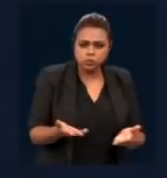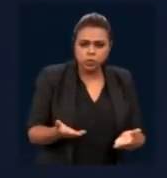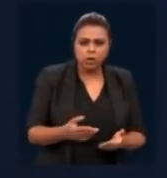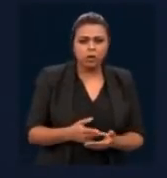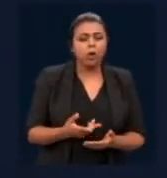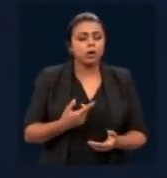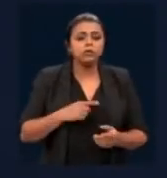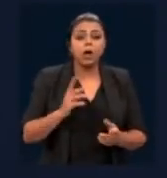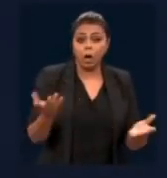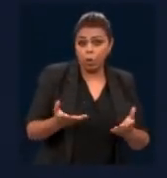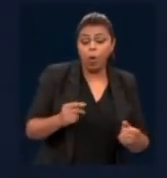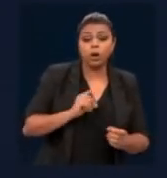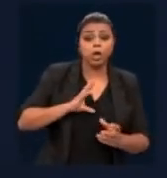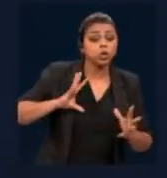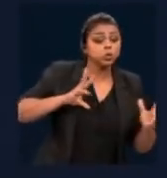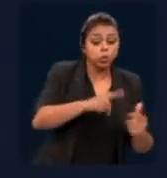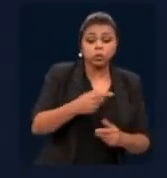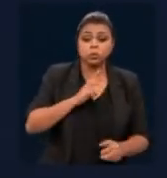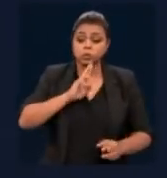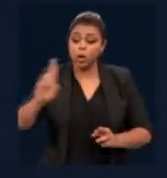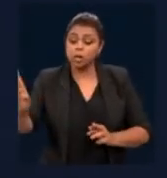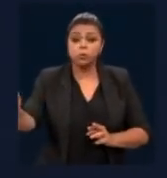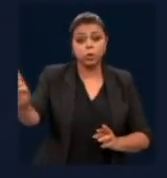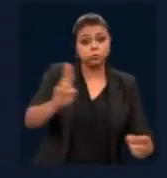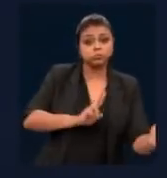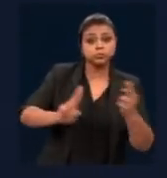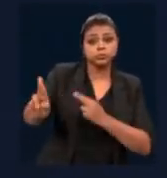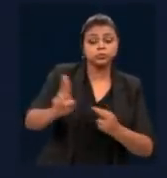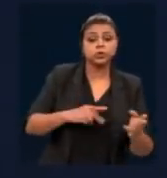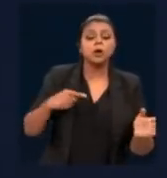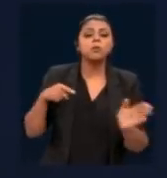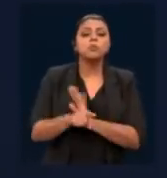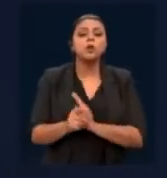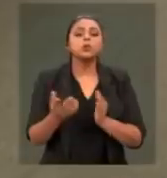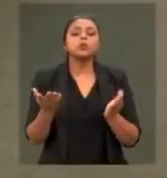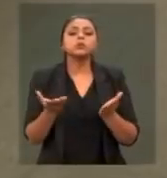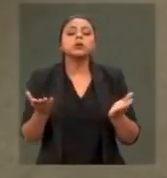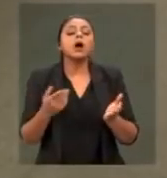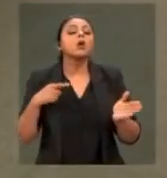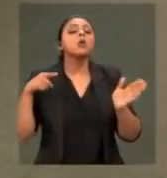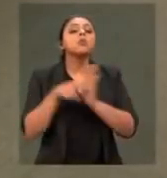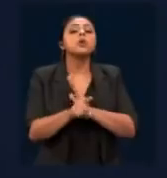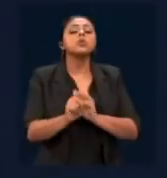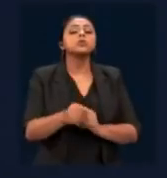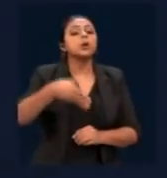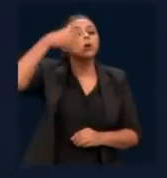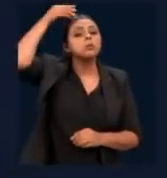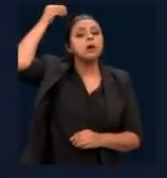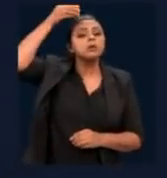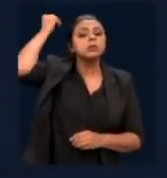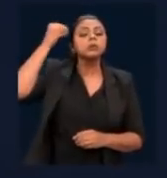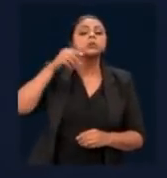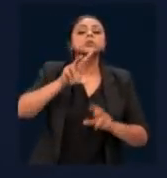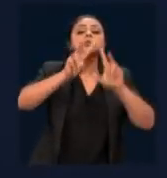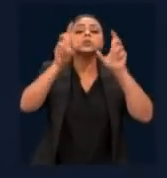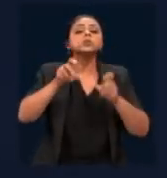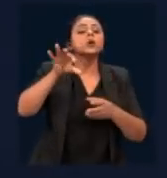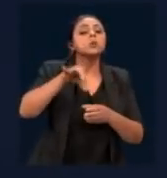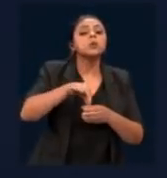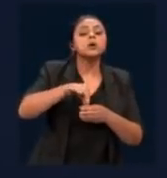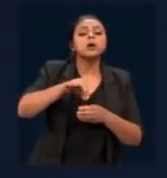garantir o rodízio e que todos respondam se eu tenho que perguntar para o candidato carlos bonato e o tema da sua pergunta eu vou sortear agora